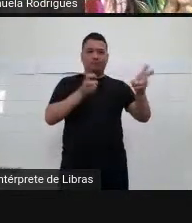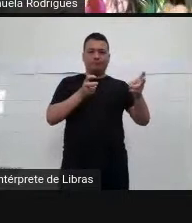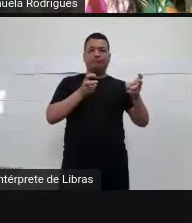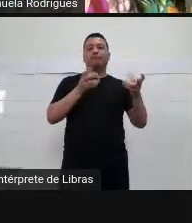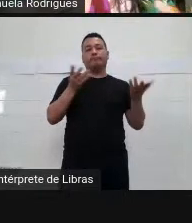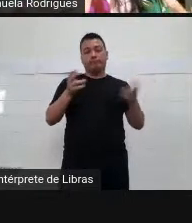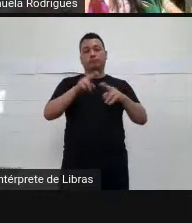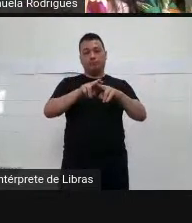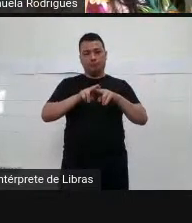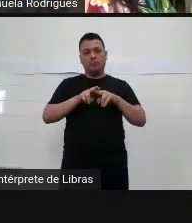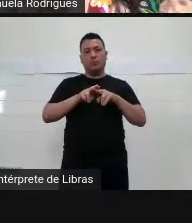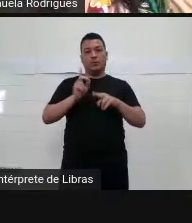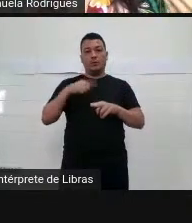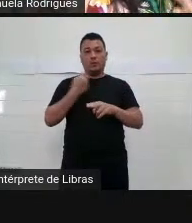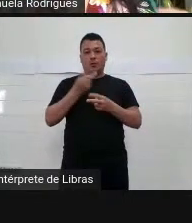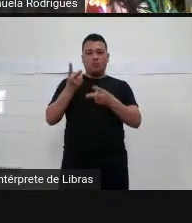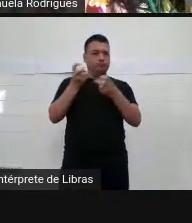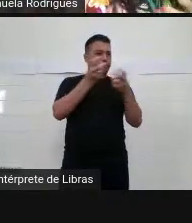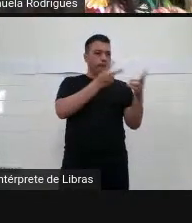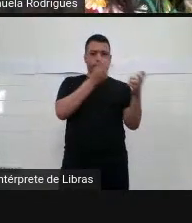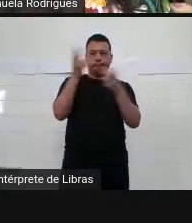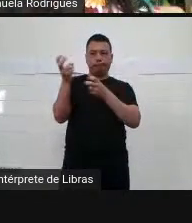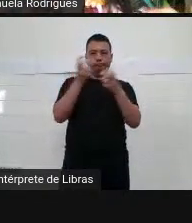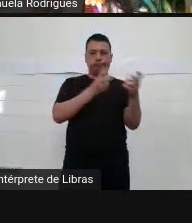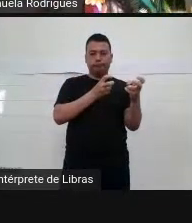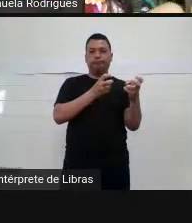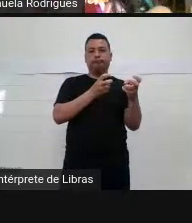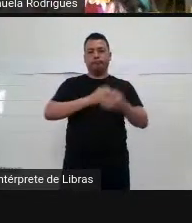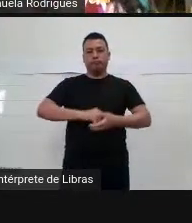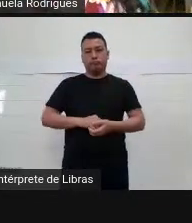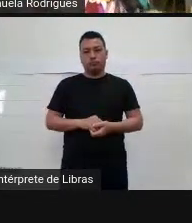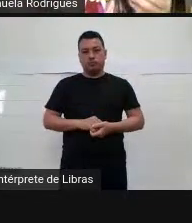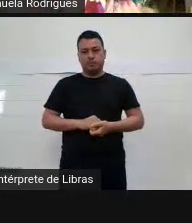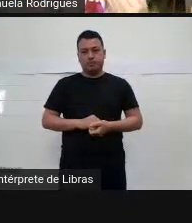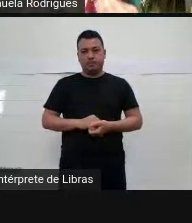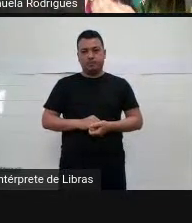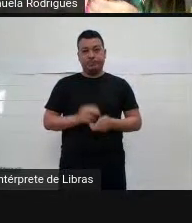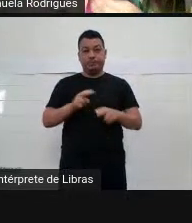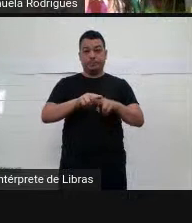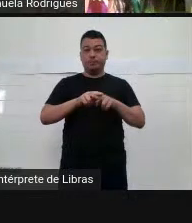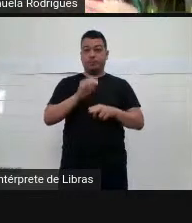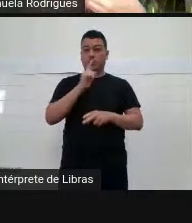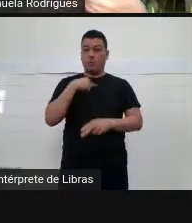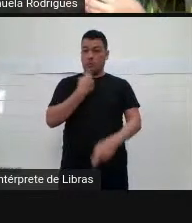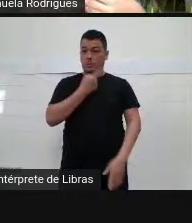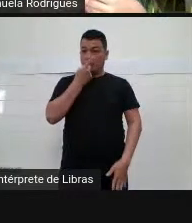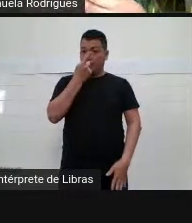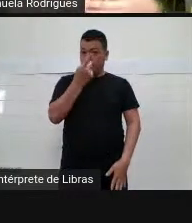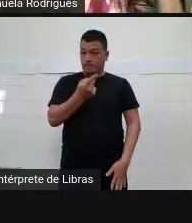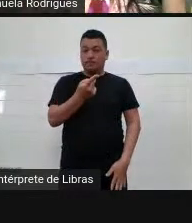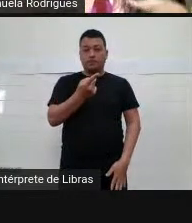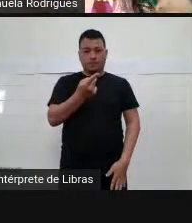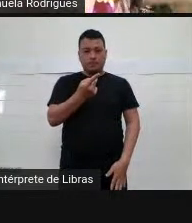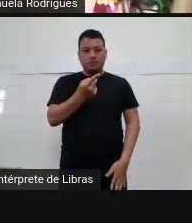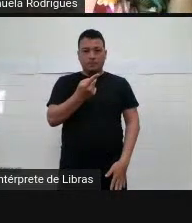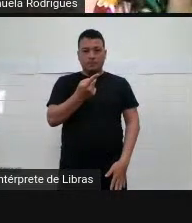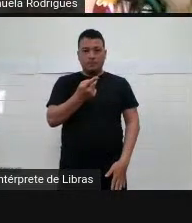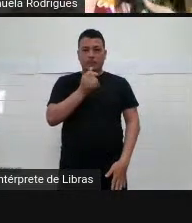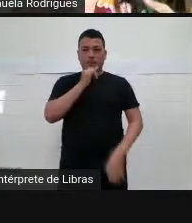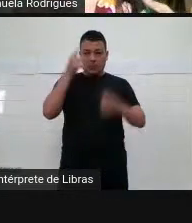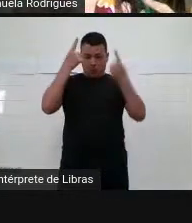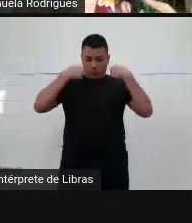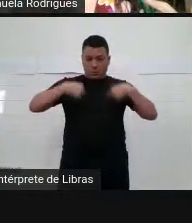de ler e entender esse corpo. Então, quando afirmamos que o corpo